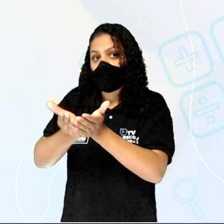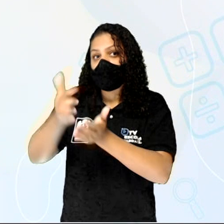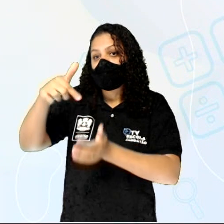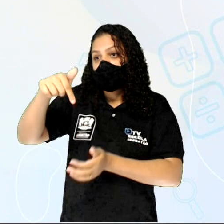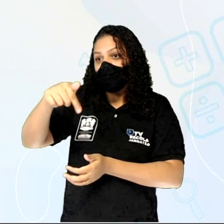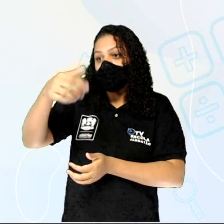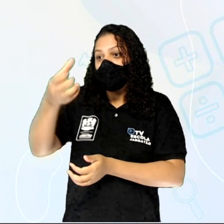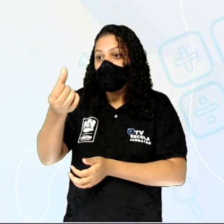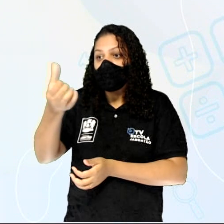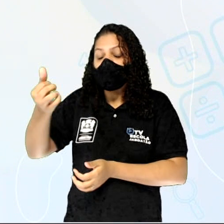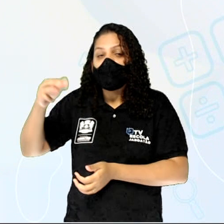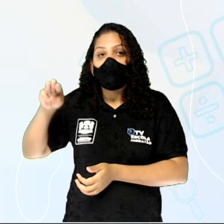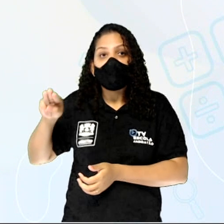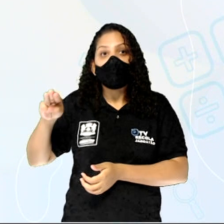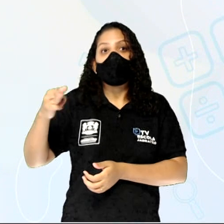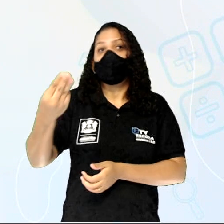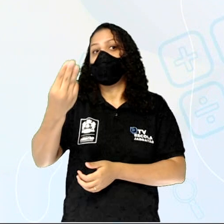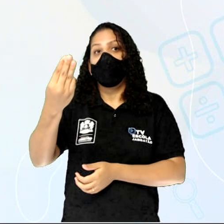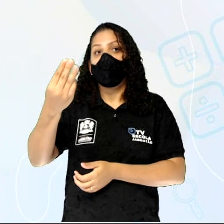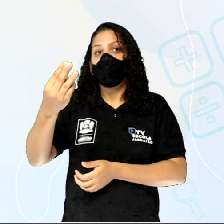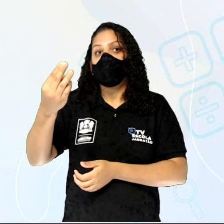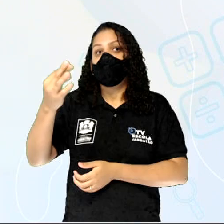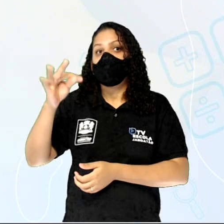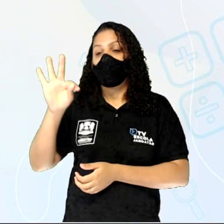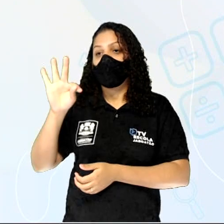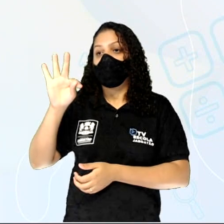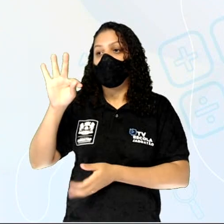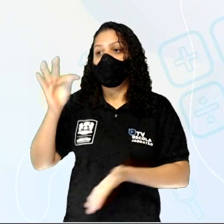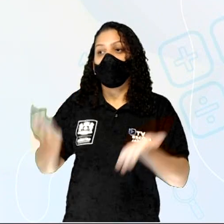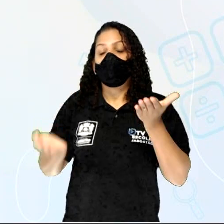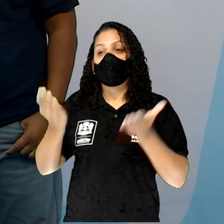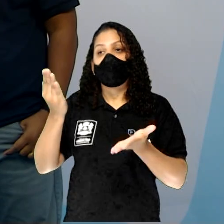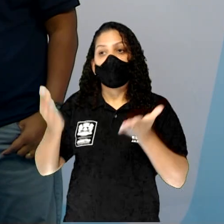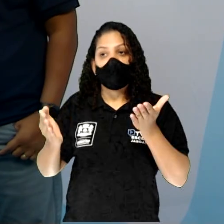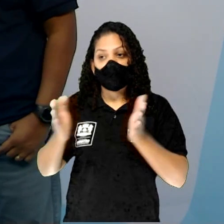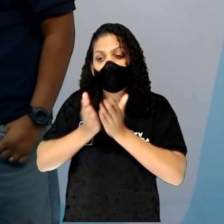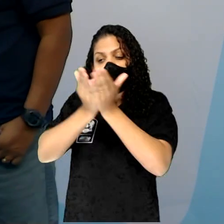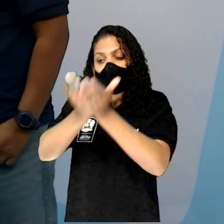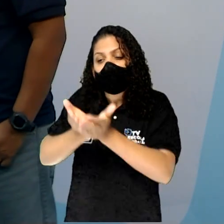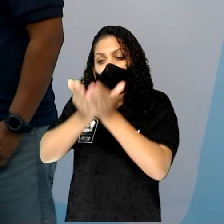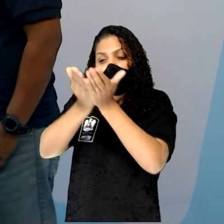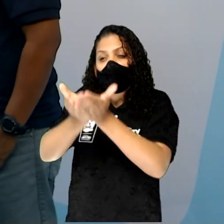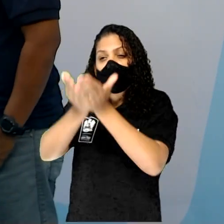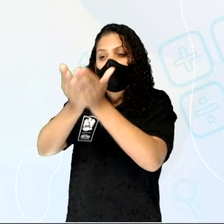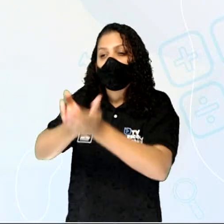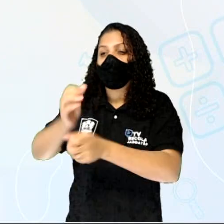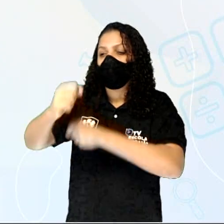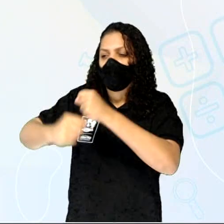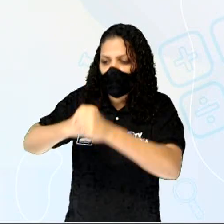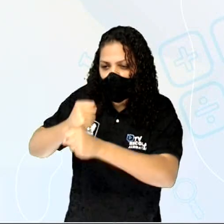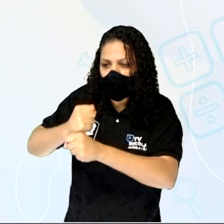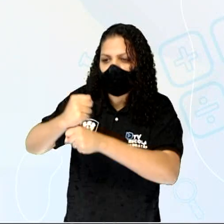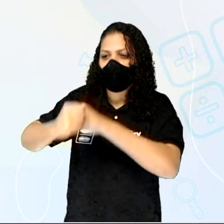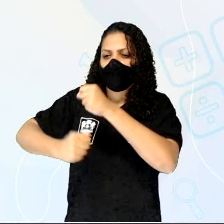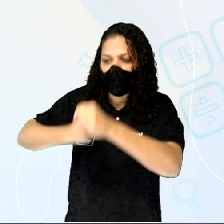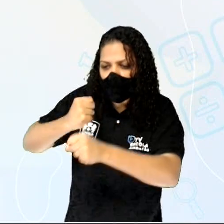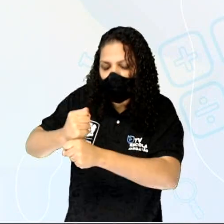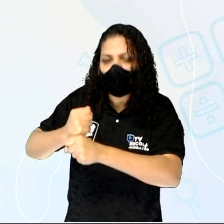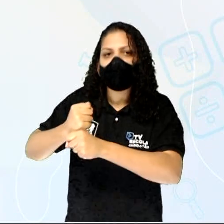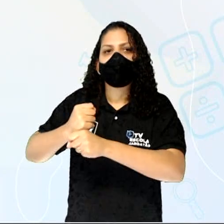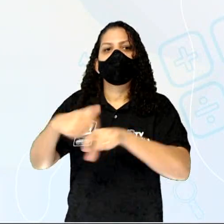766 milhões de toneladas em navios todos os anos. Carne